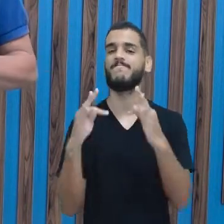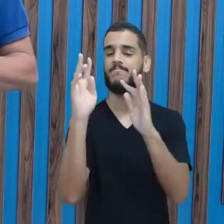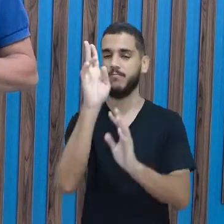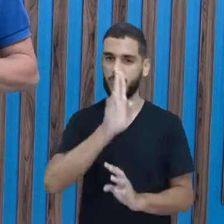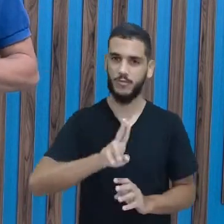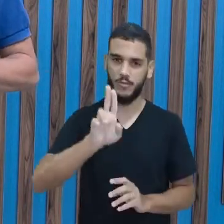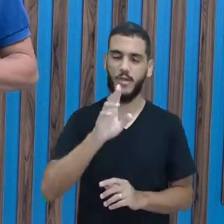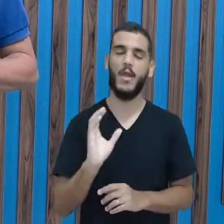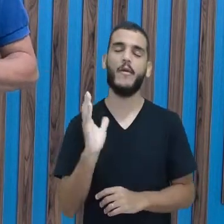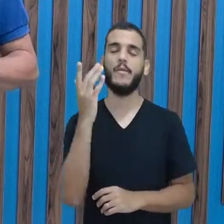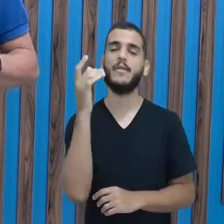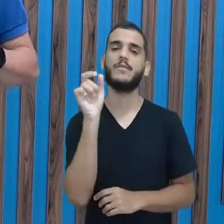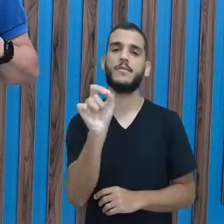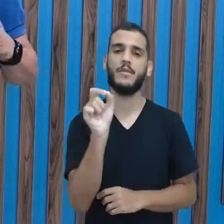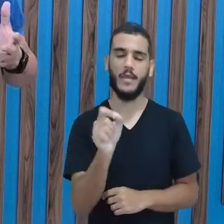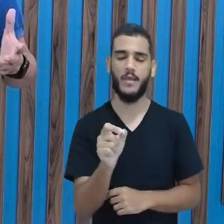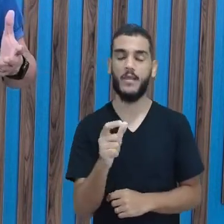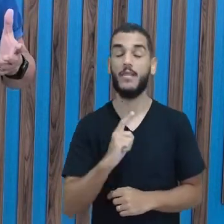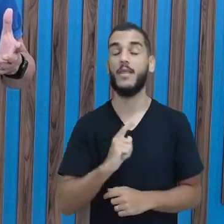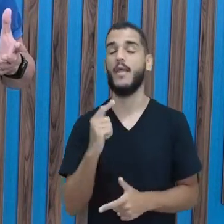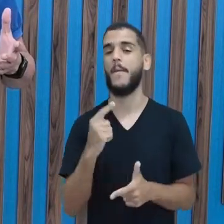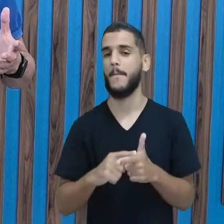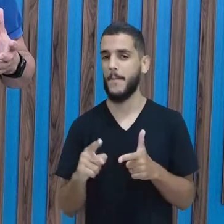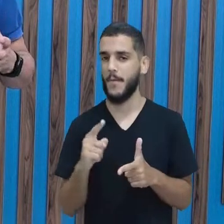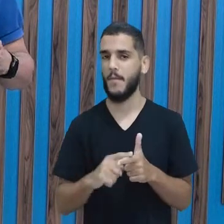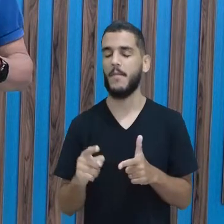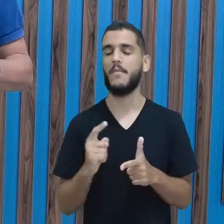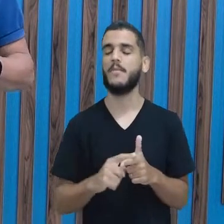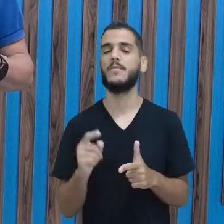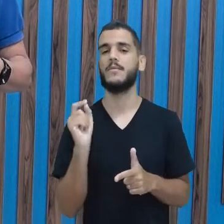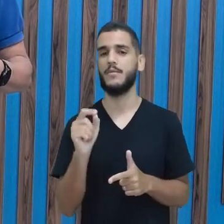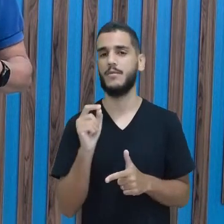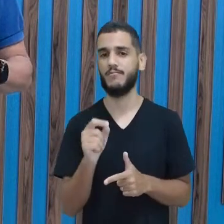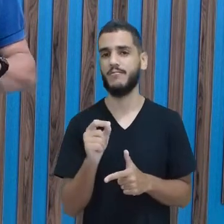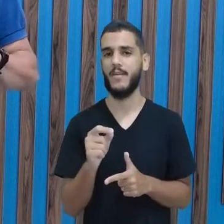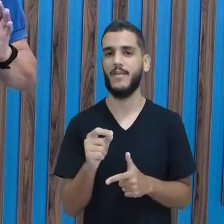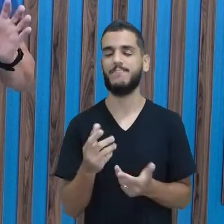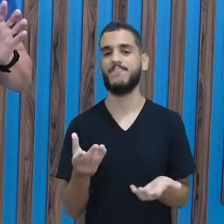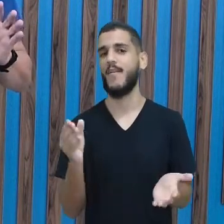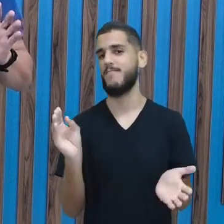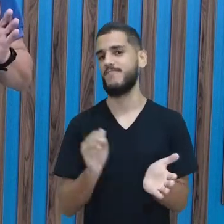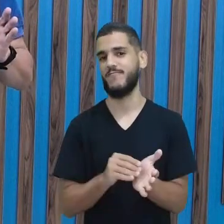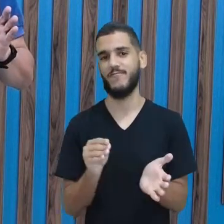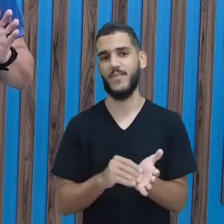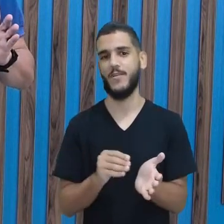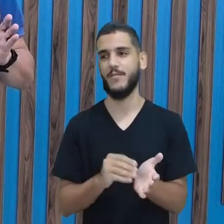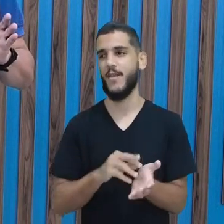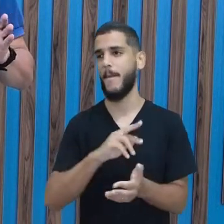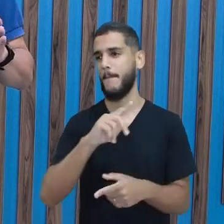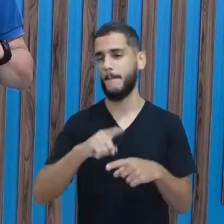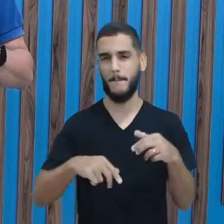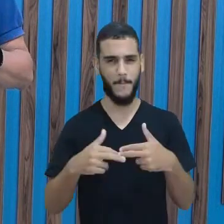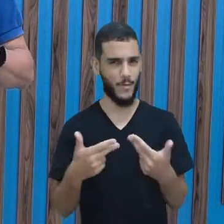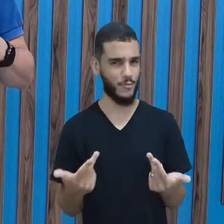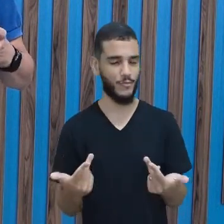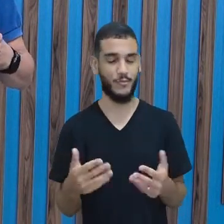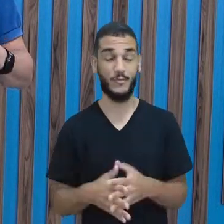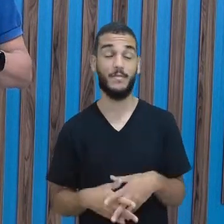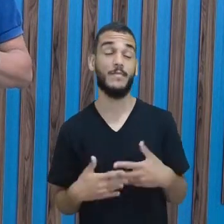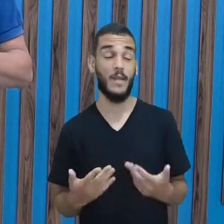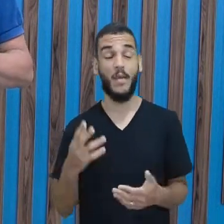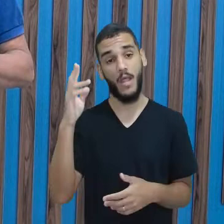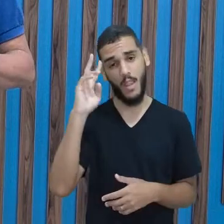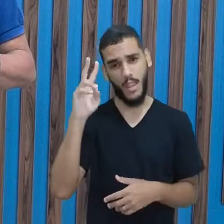o que é que vai acontecer? Vamos ter um problema aí de abastecimento. Eu me lembro muito bem de uma época em que o